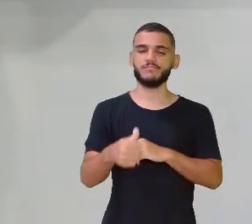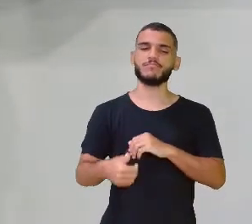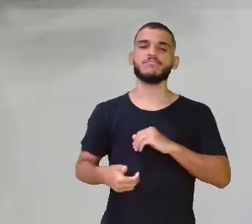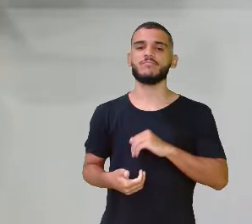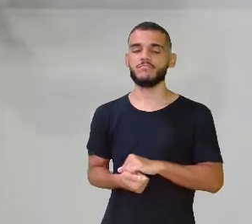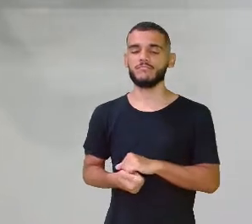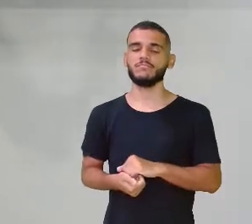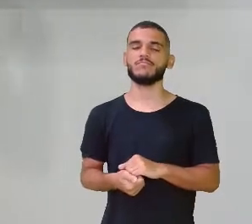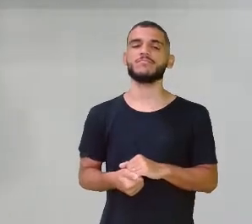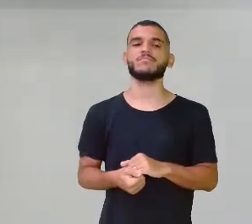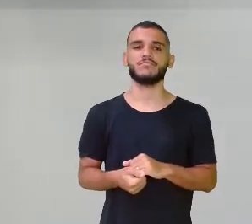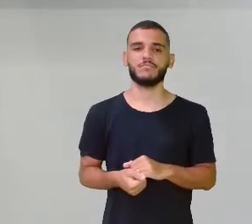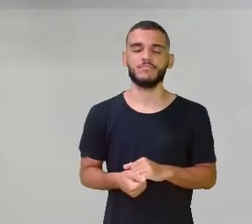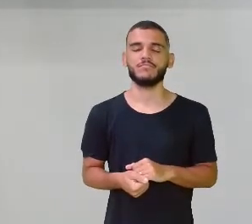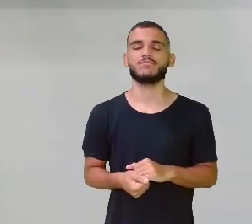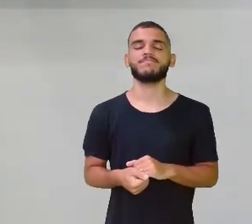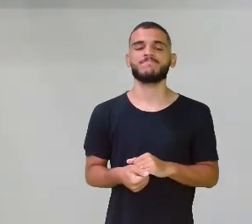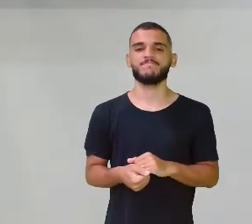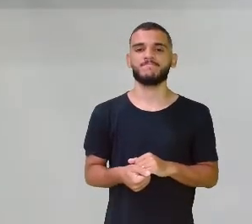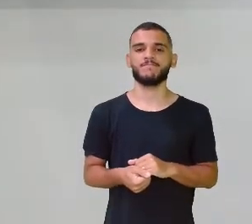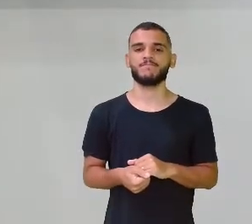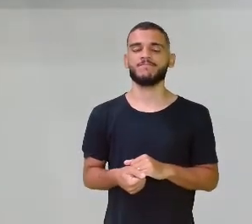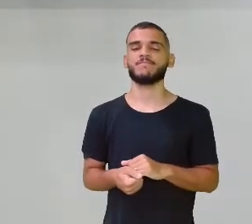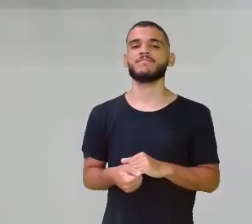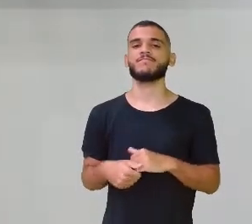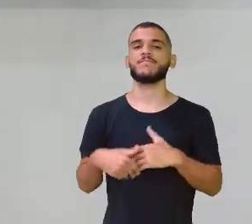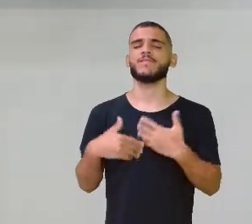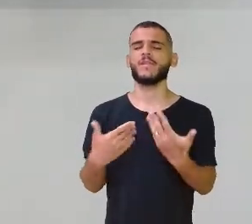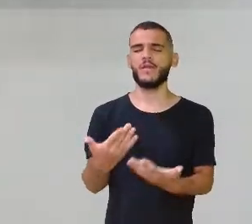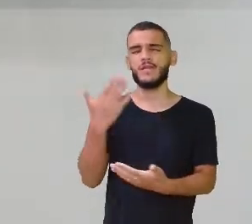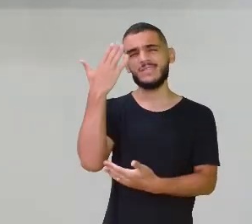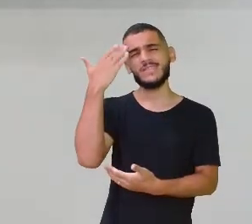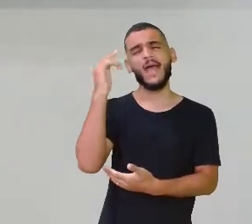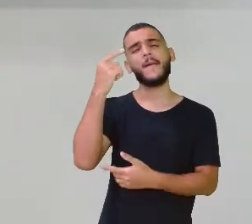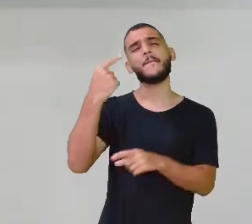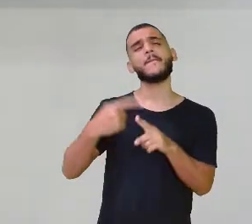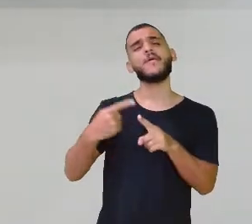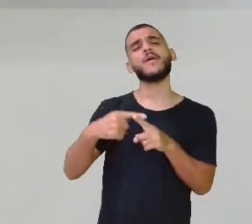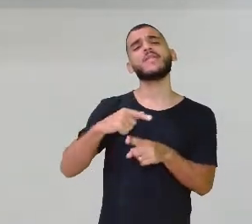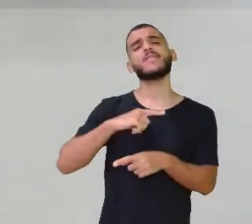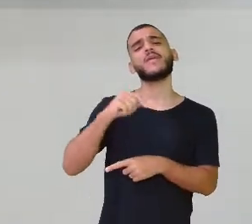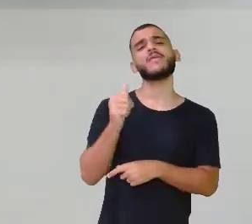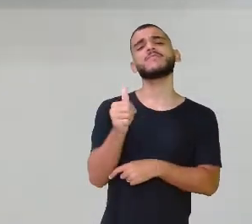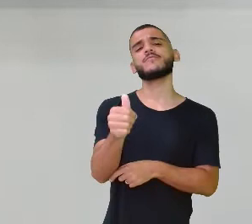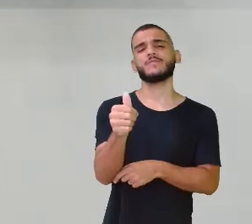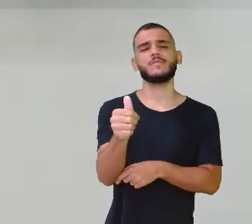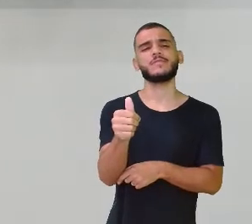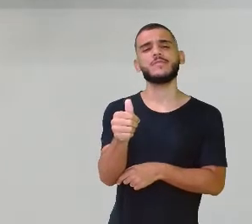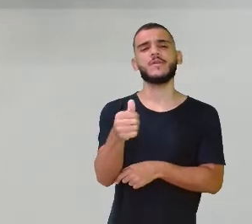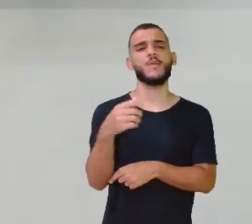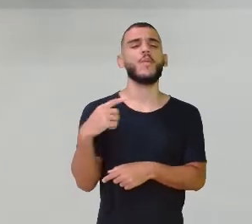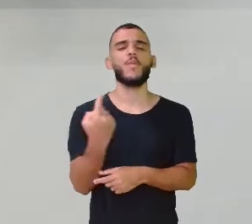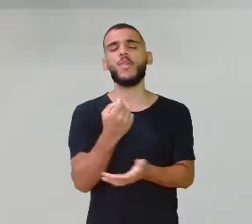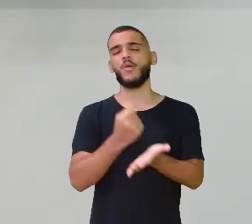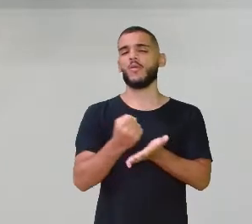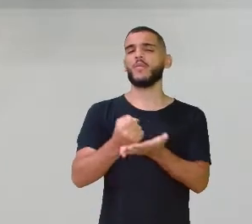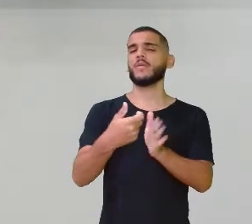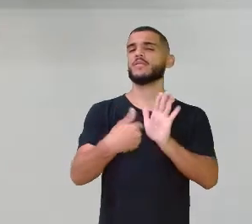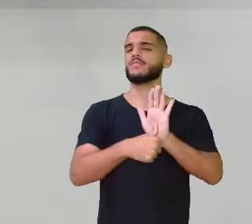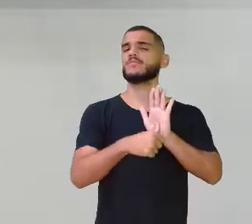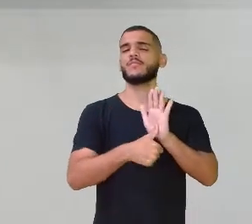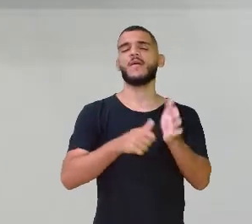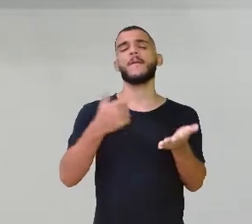aqui em cima, que é a nossa digital. Sabe por que tem a nossa digital no nosso documento de